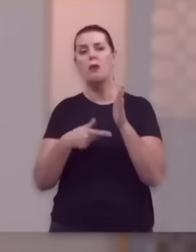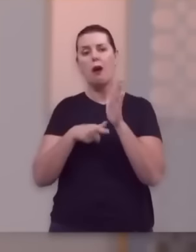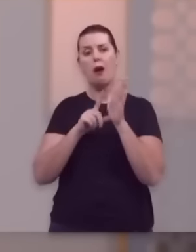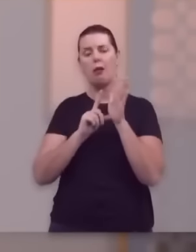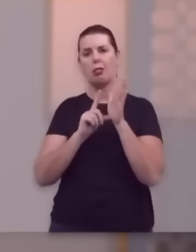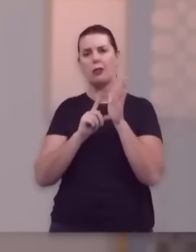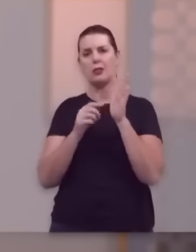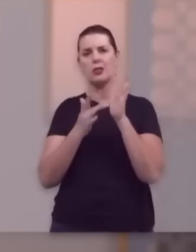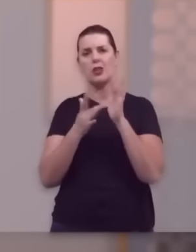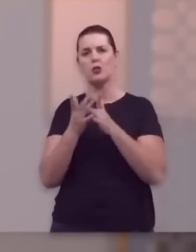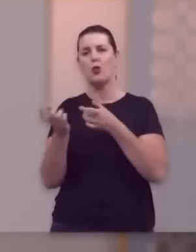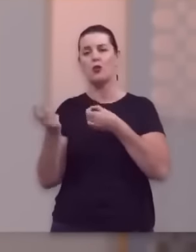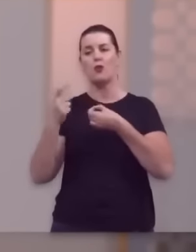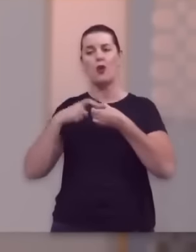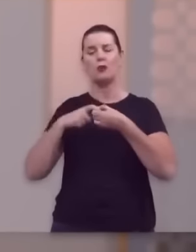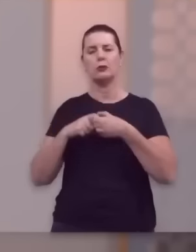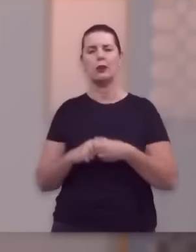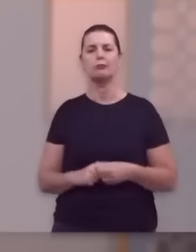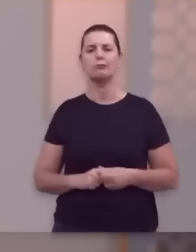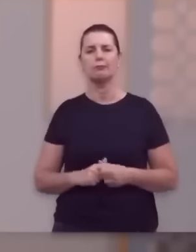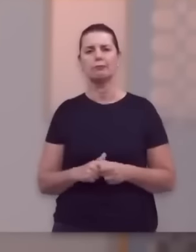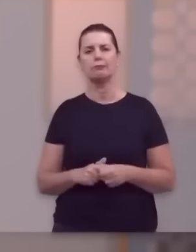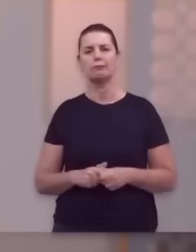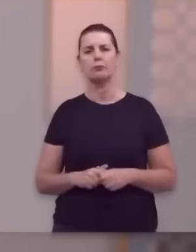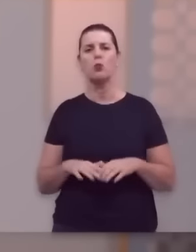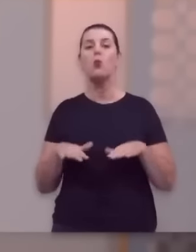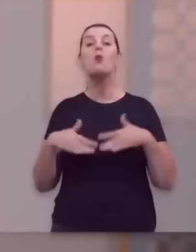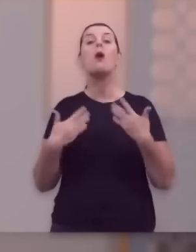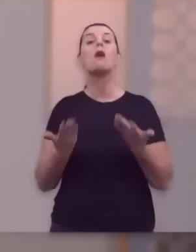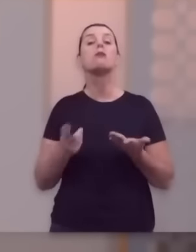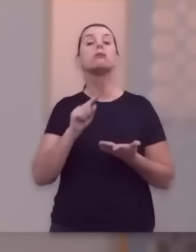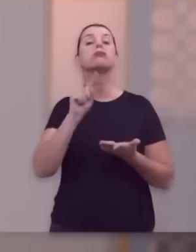anteceder a segunda vinda de